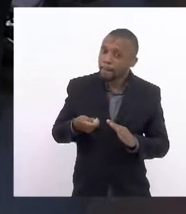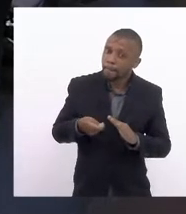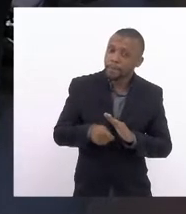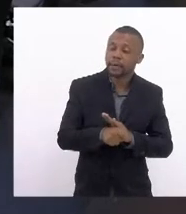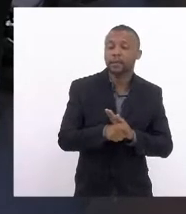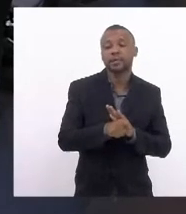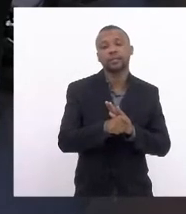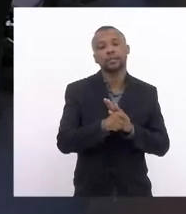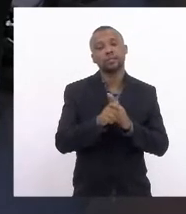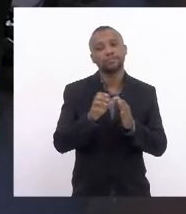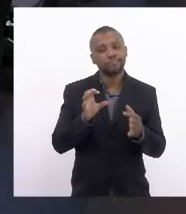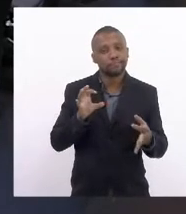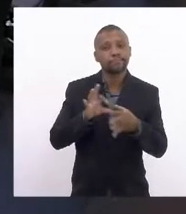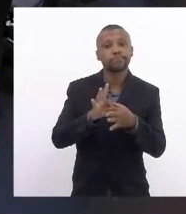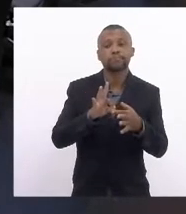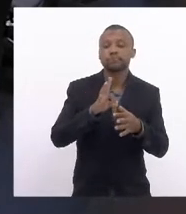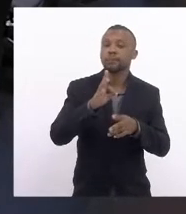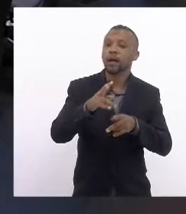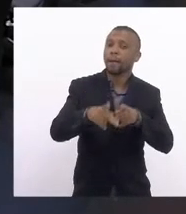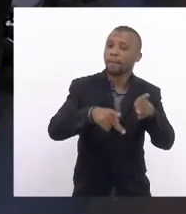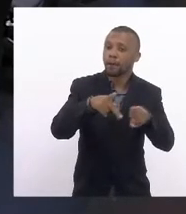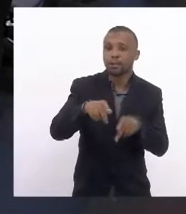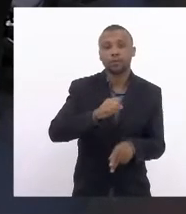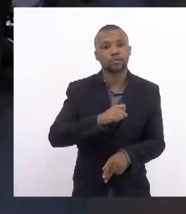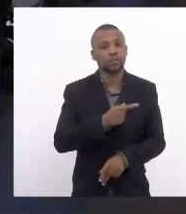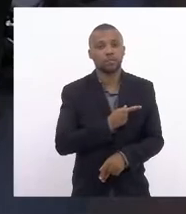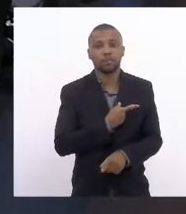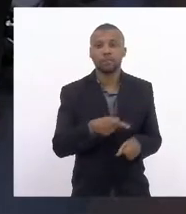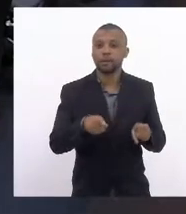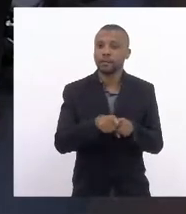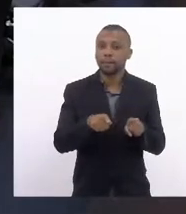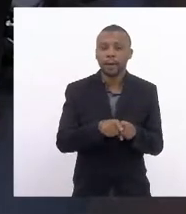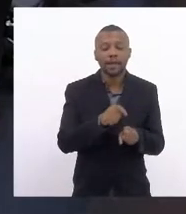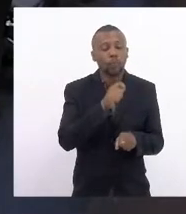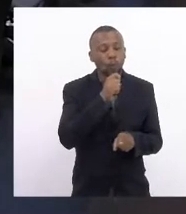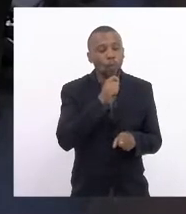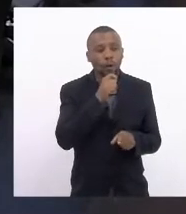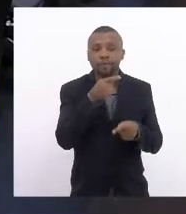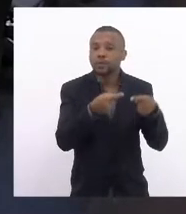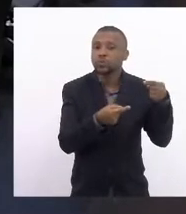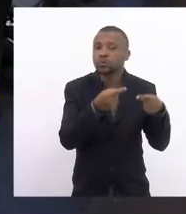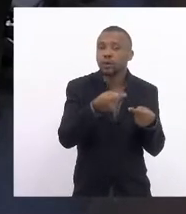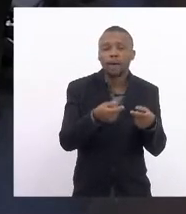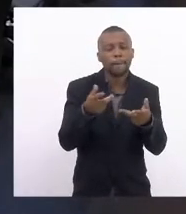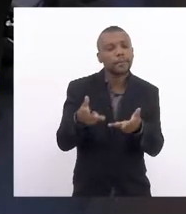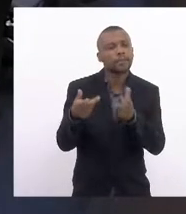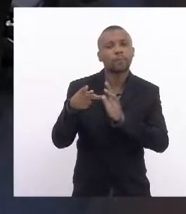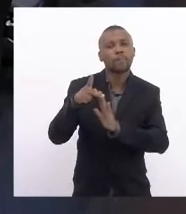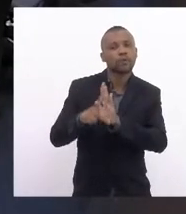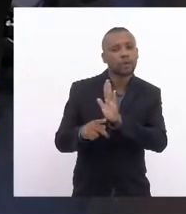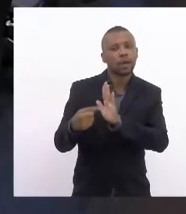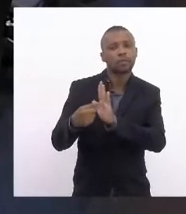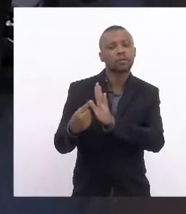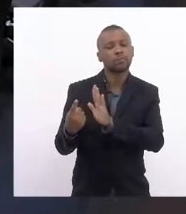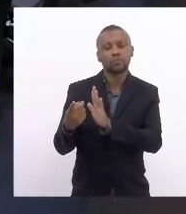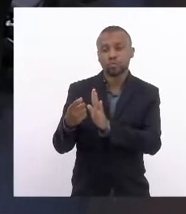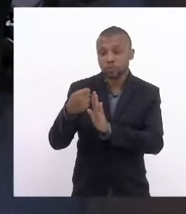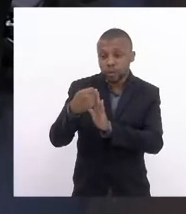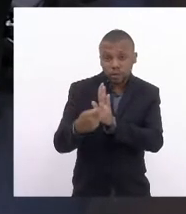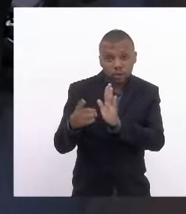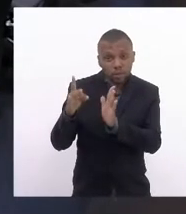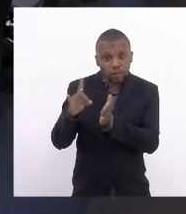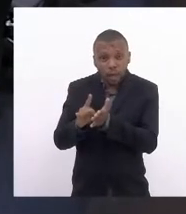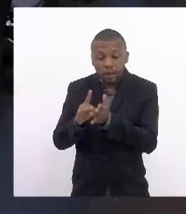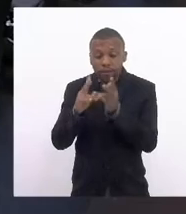com uma aplicação para a sociedade em São Gonçalo. Isso também não foi discutido. Eu percebo que no projeto em tela, no texto original da deputada Zeidan, fala em